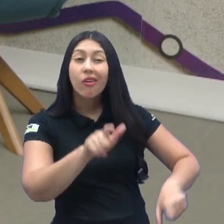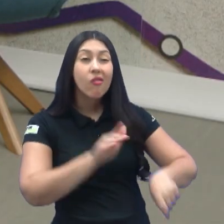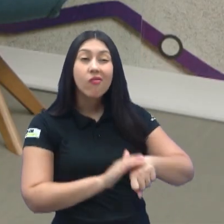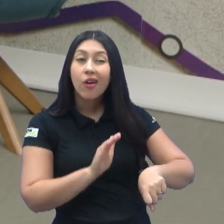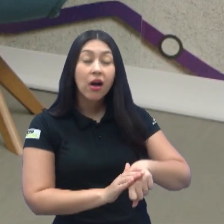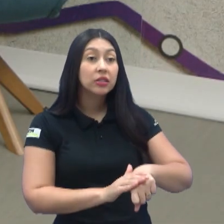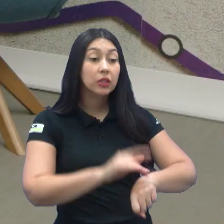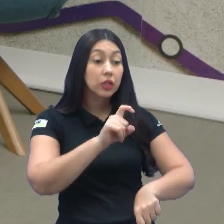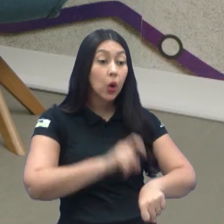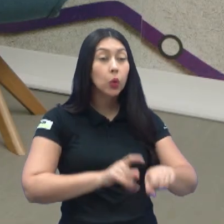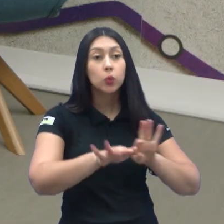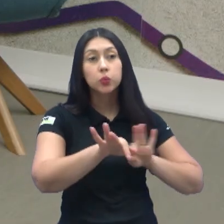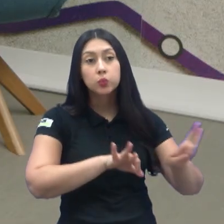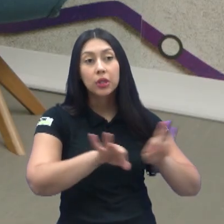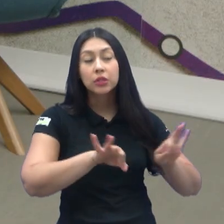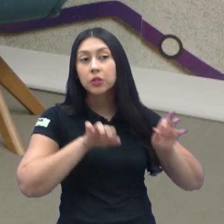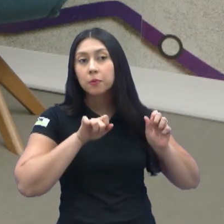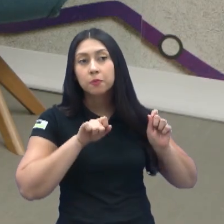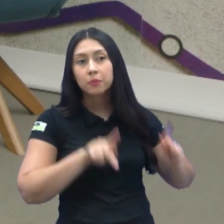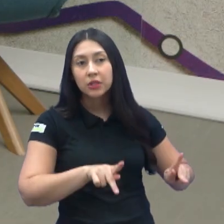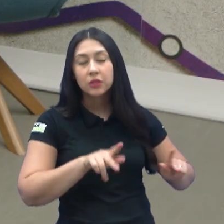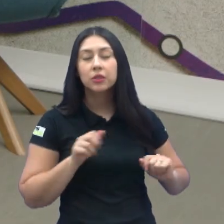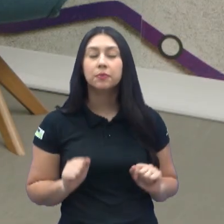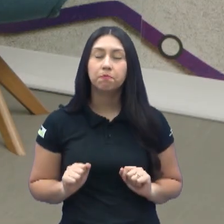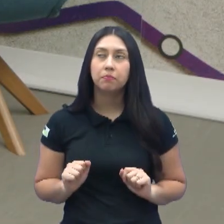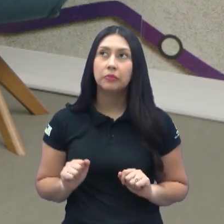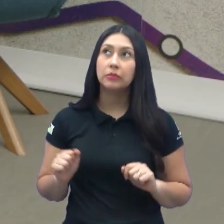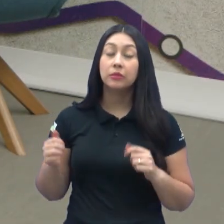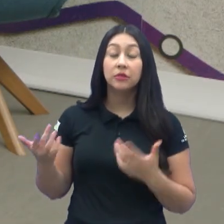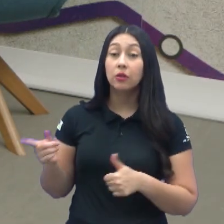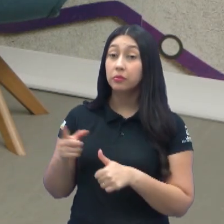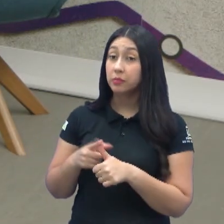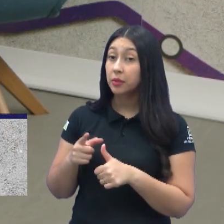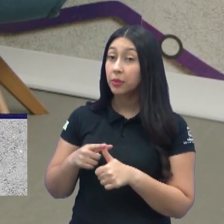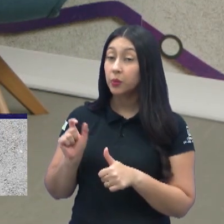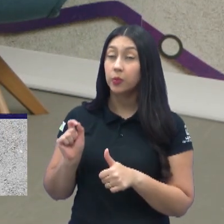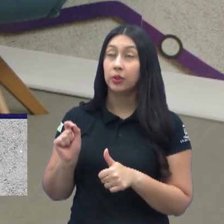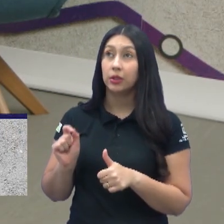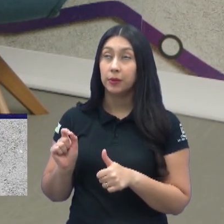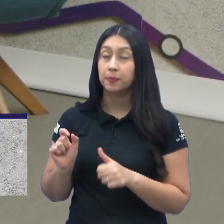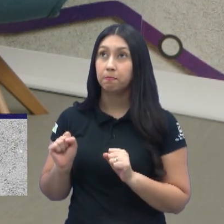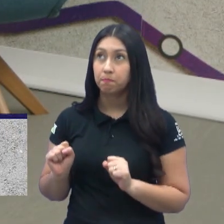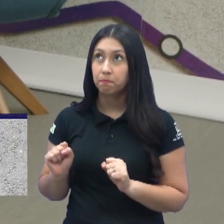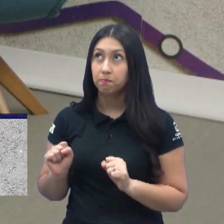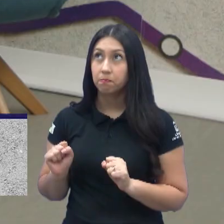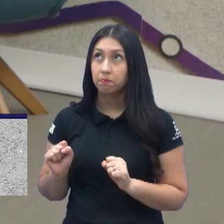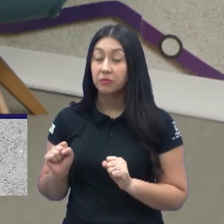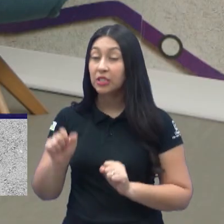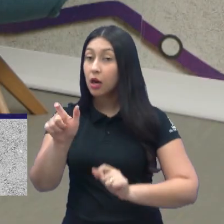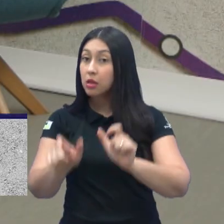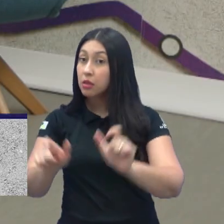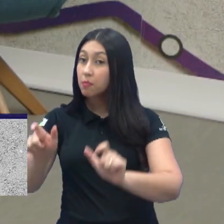ao planejar a aposentadoria? Olha, primeiro que eu acho que as